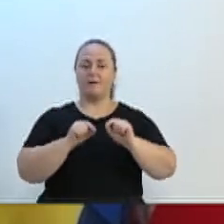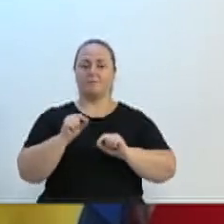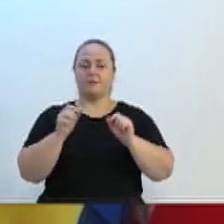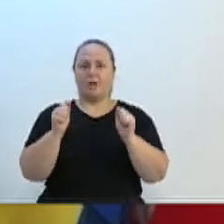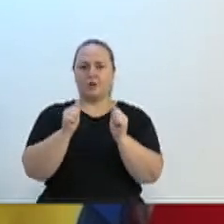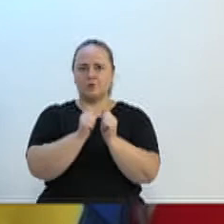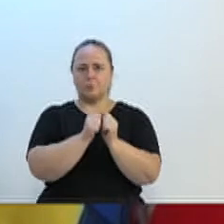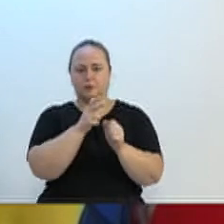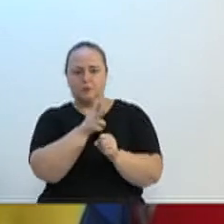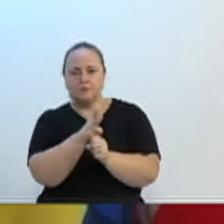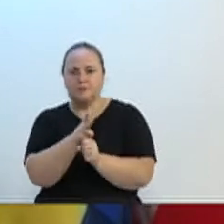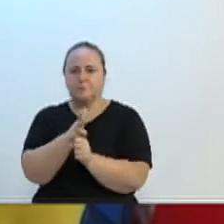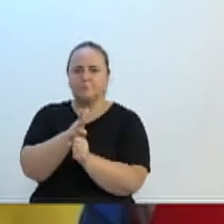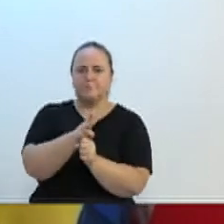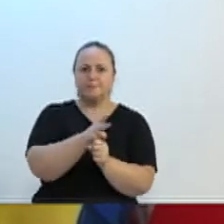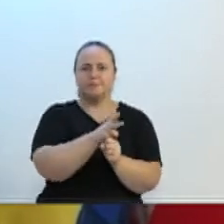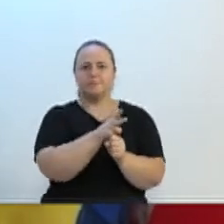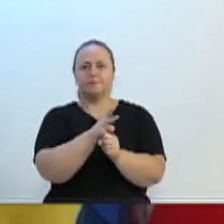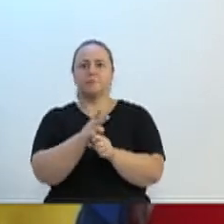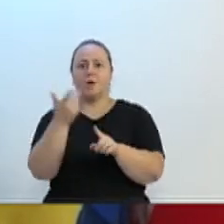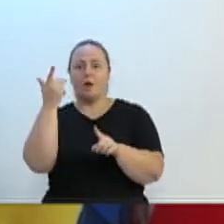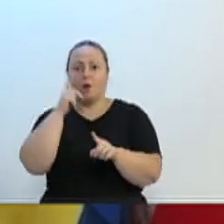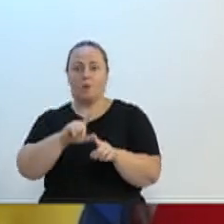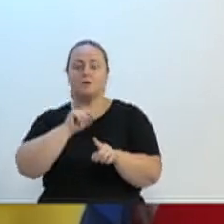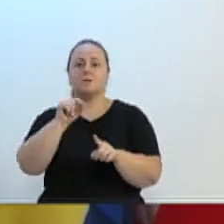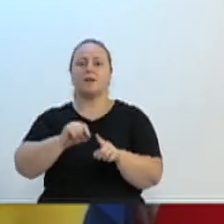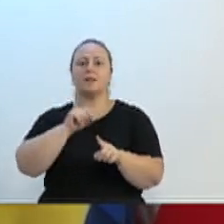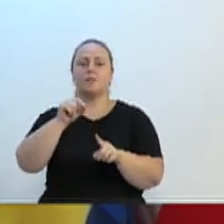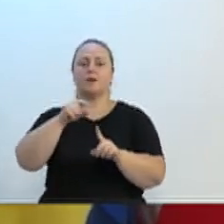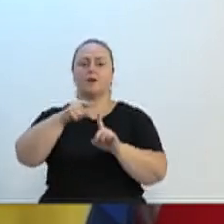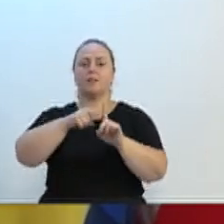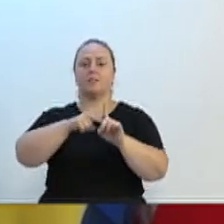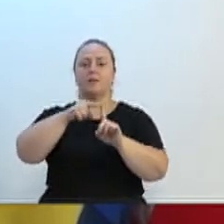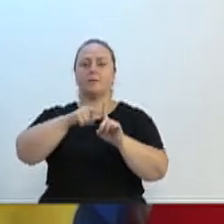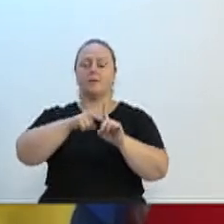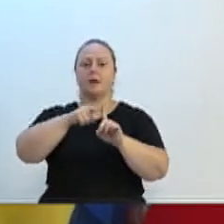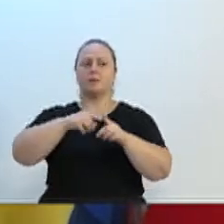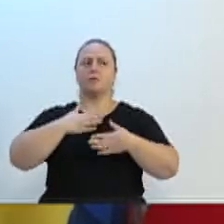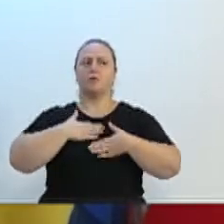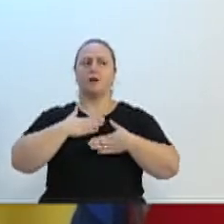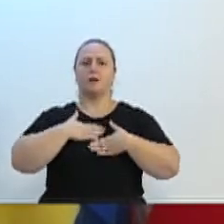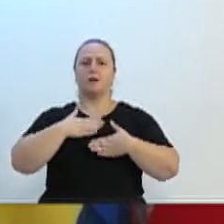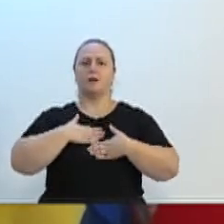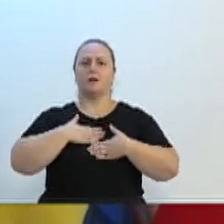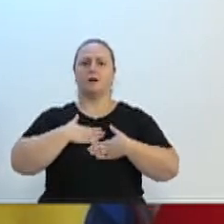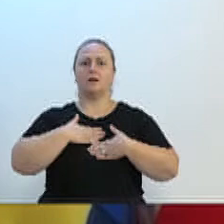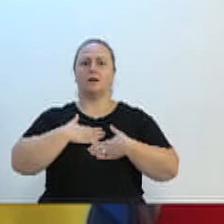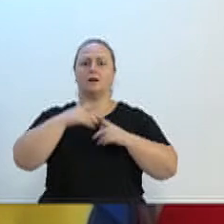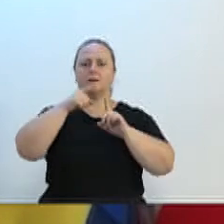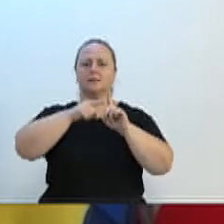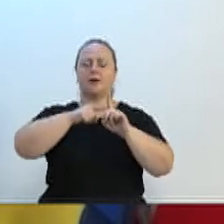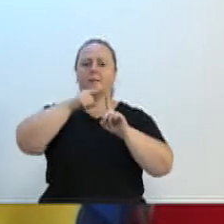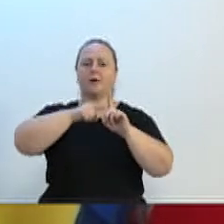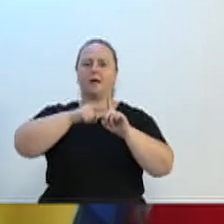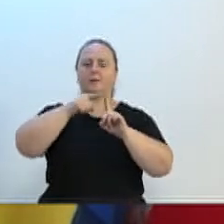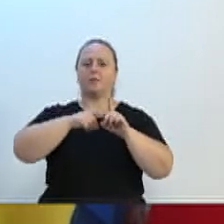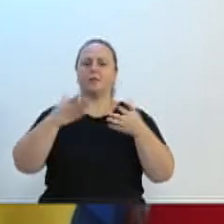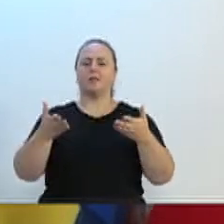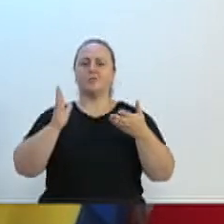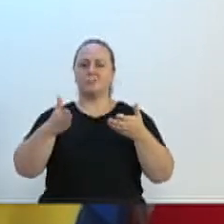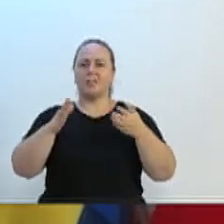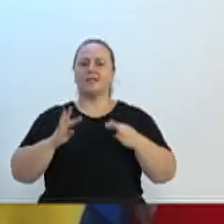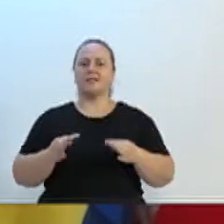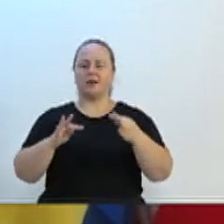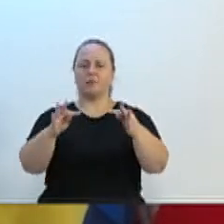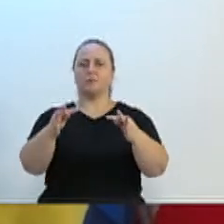câmeras de monitoramento, são capazes de detectar as temperaturas do corpo humano. Isso já estão acontecendo essa tecnologia em